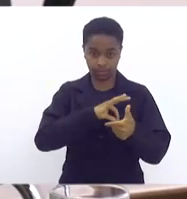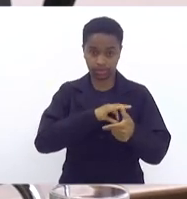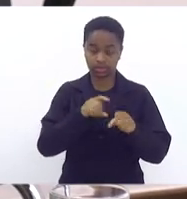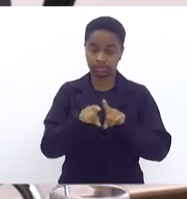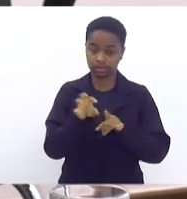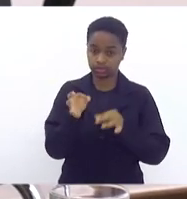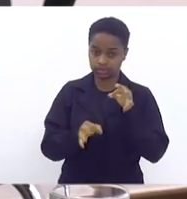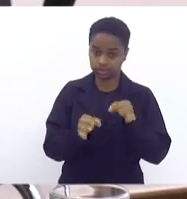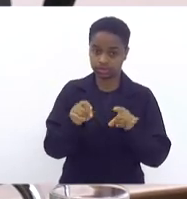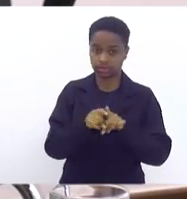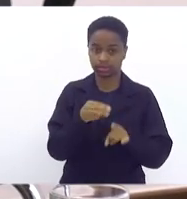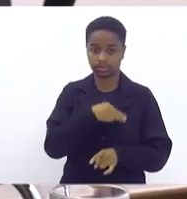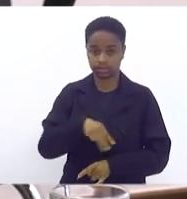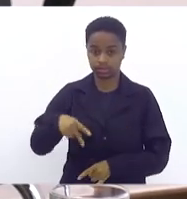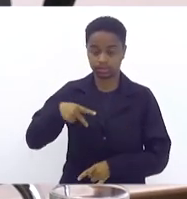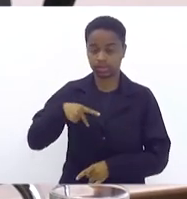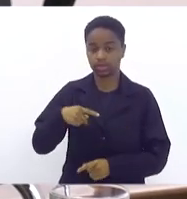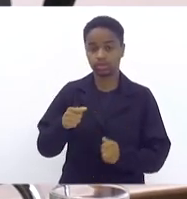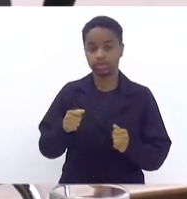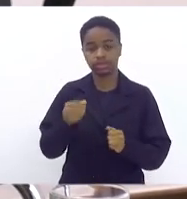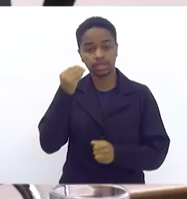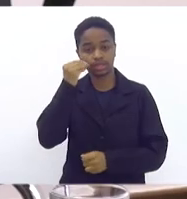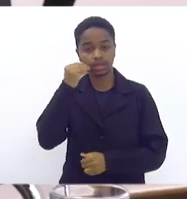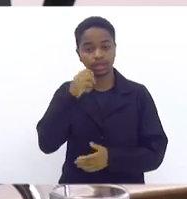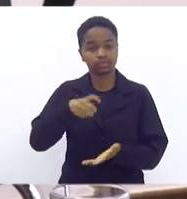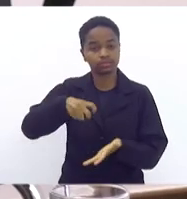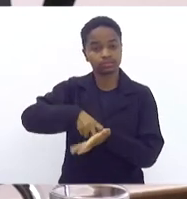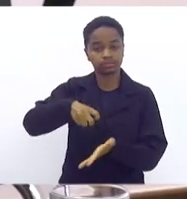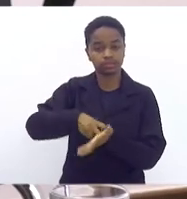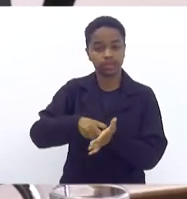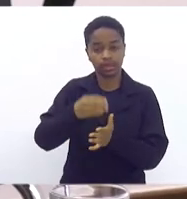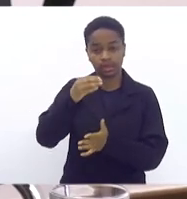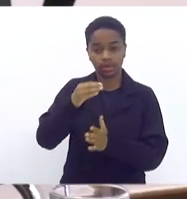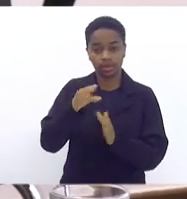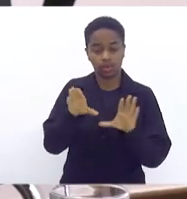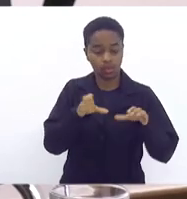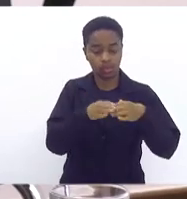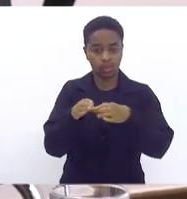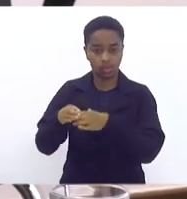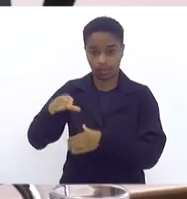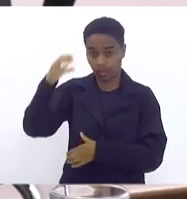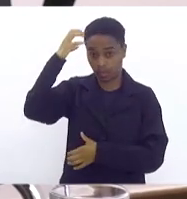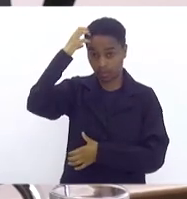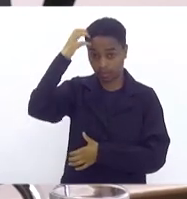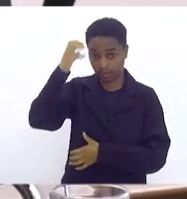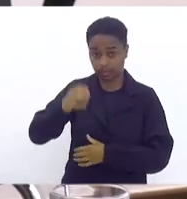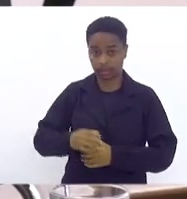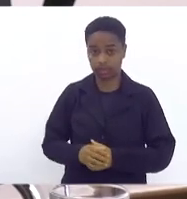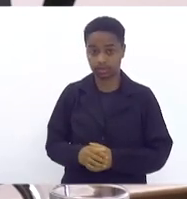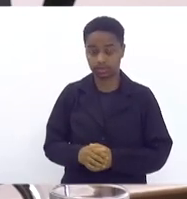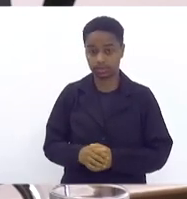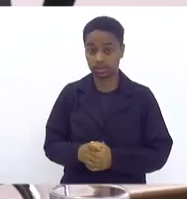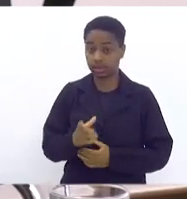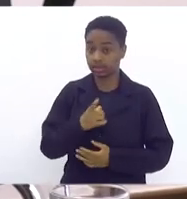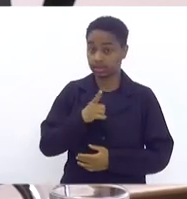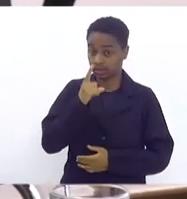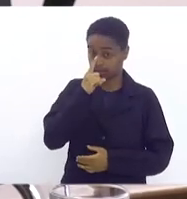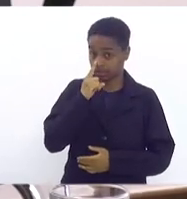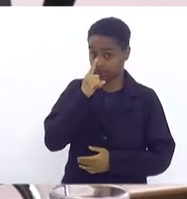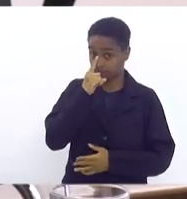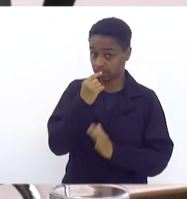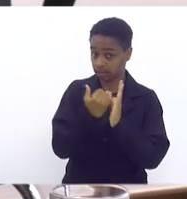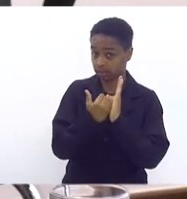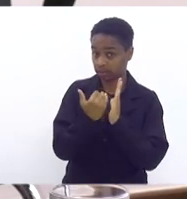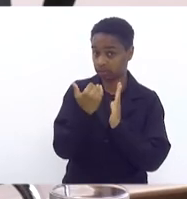Público etc com o escopo de punir o maior número possível de culpados a gente corre um risco